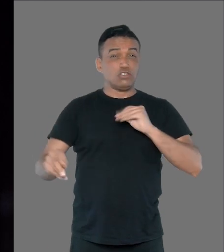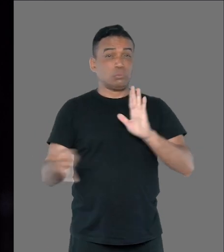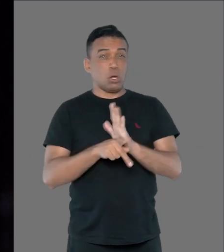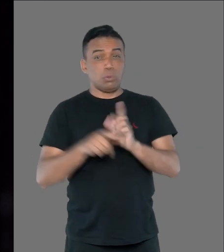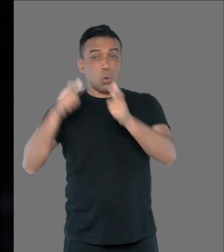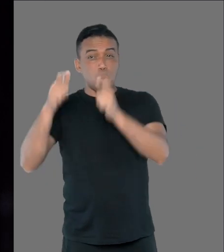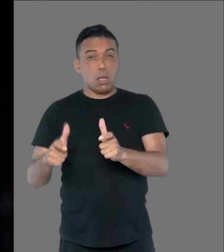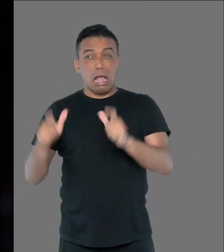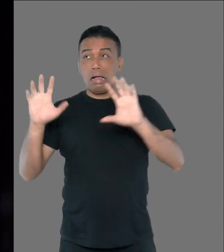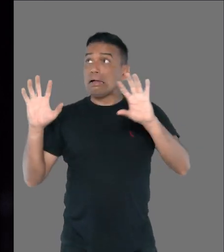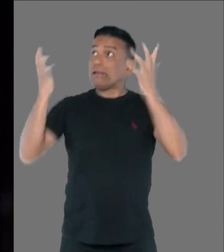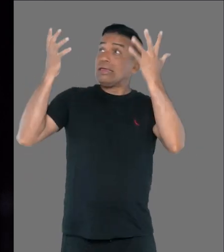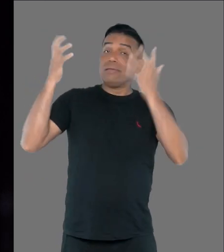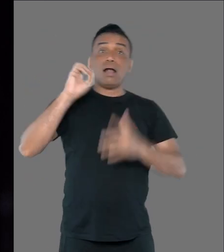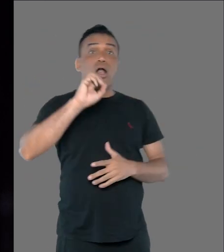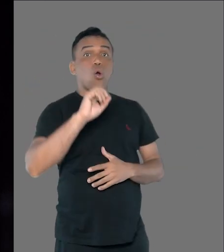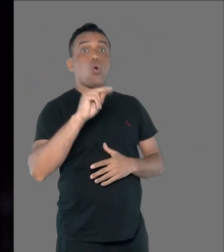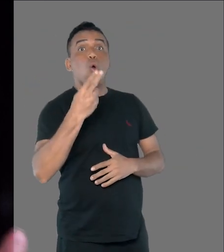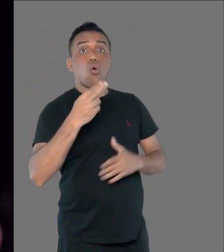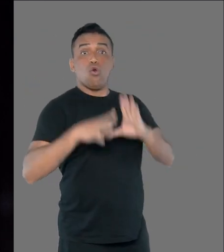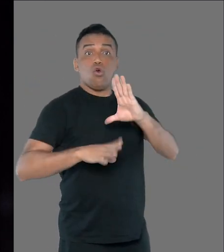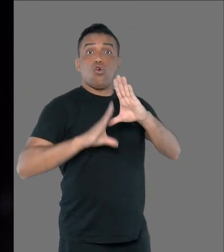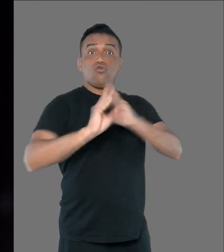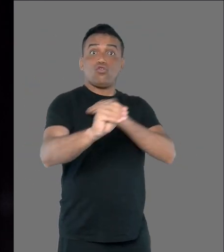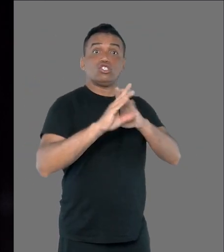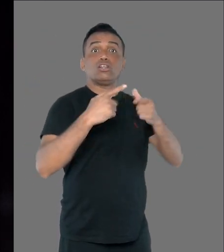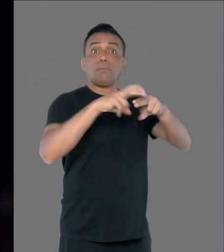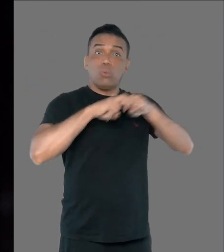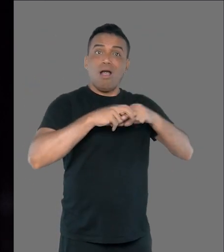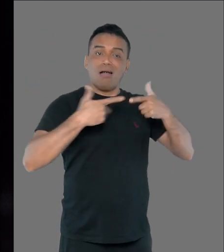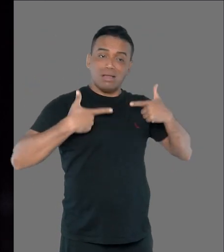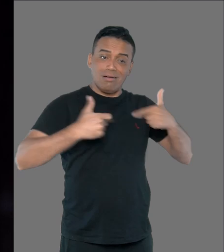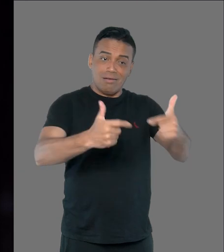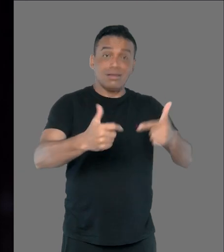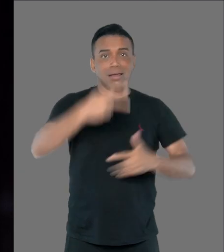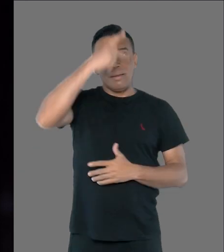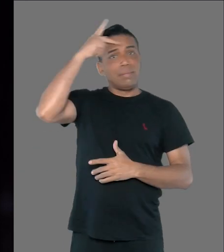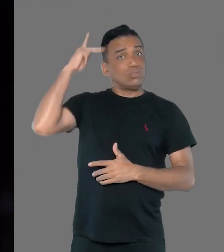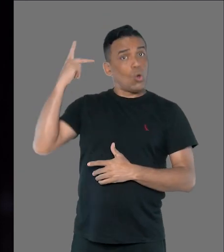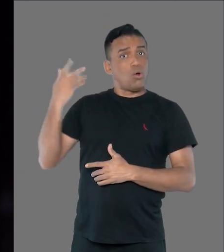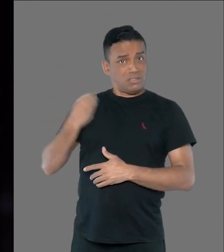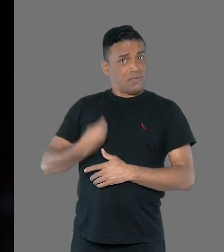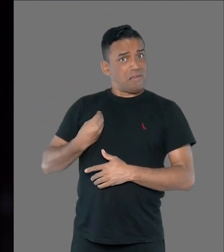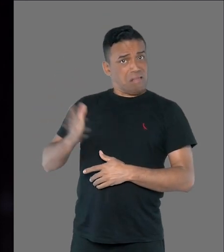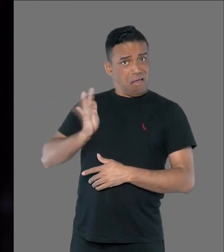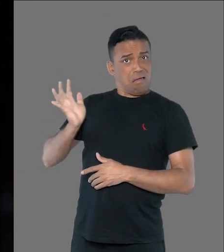ou são refugiados de guerra. Esquecemos que pessoas em boa situação também podem